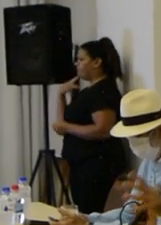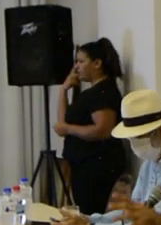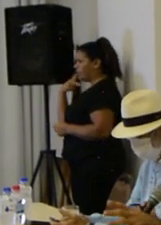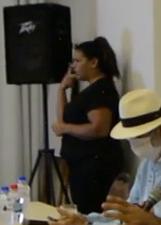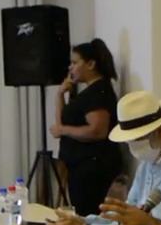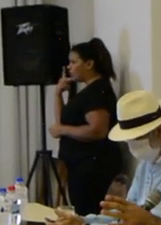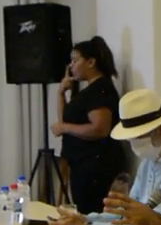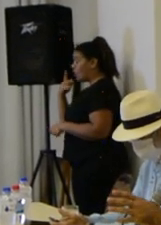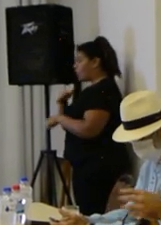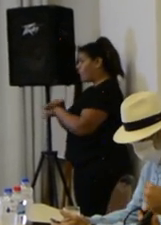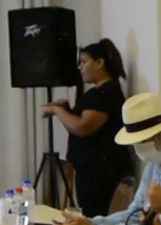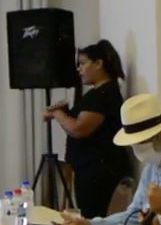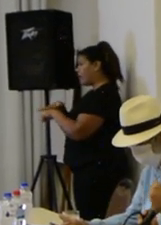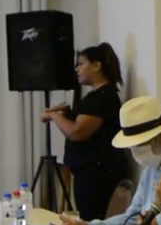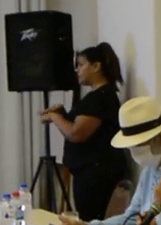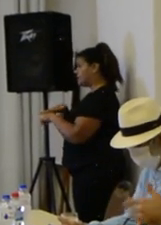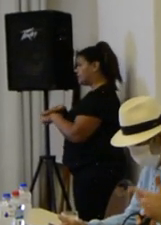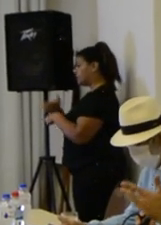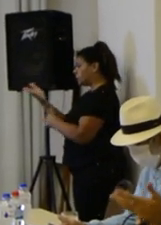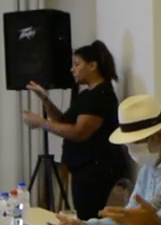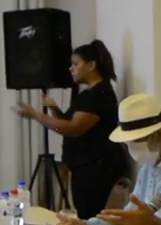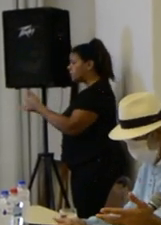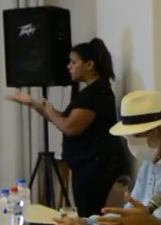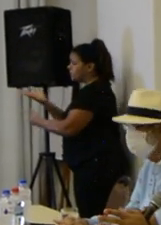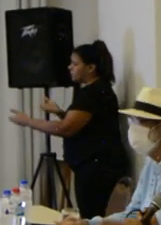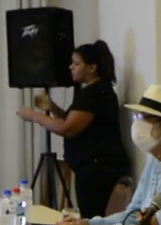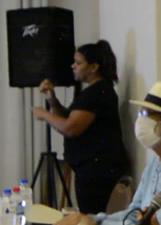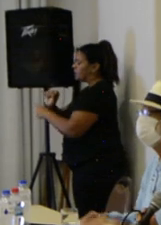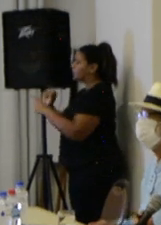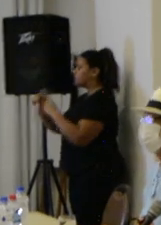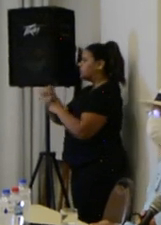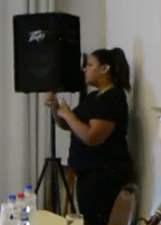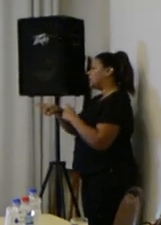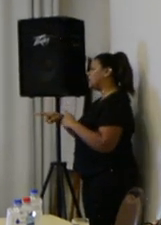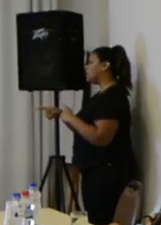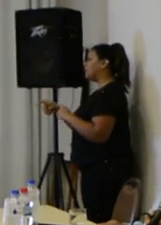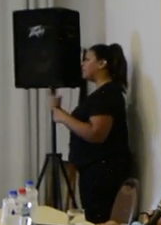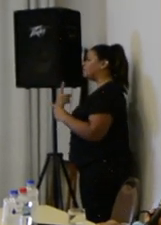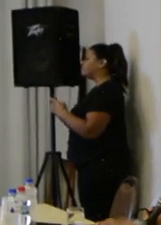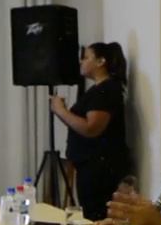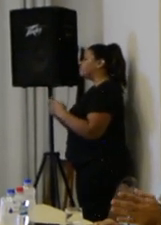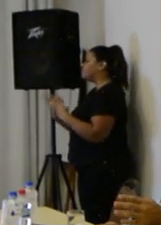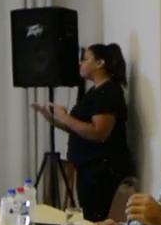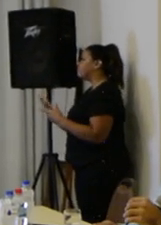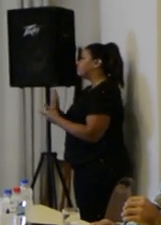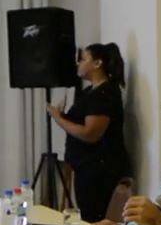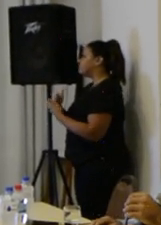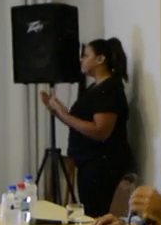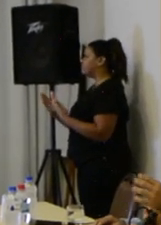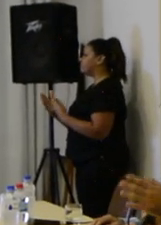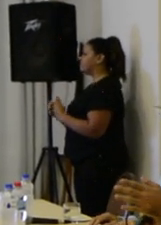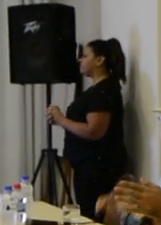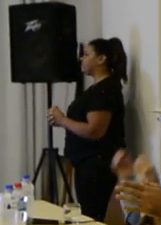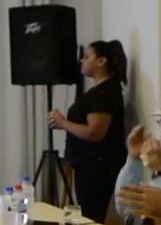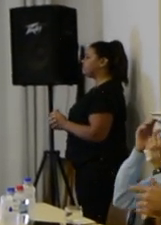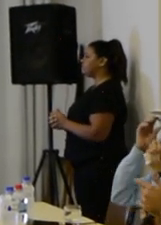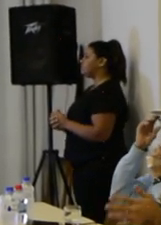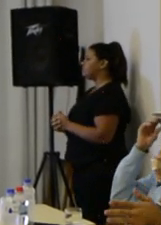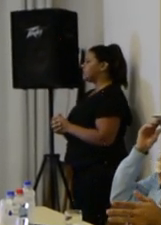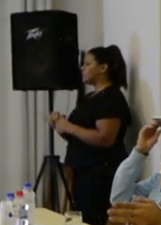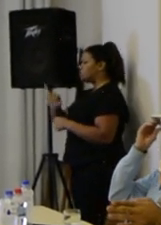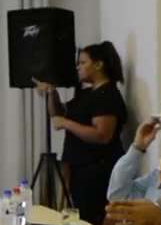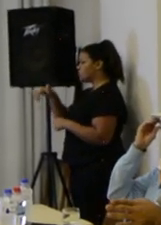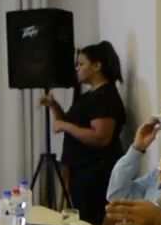é o diálogo. É o diálogo com a sociedade. Foi por isso que a gente, logo no início,